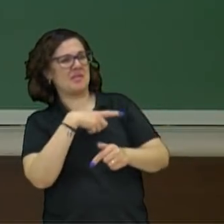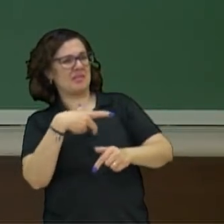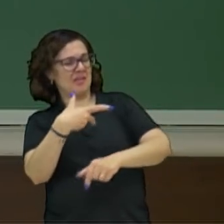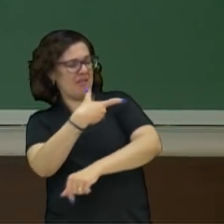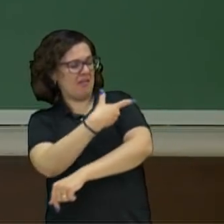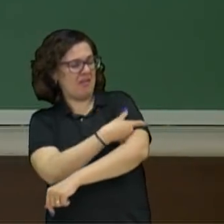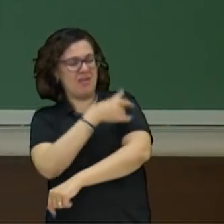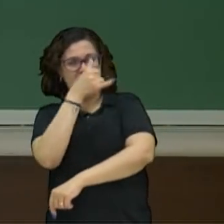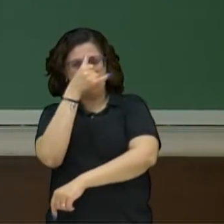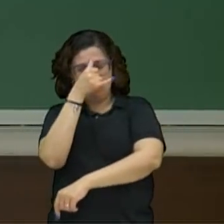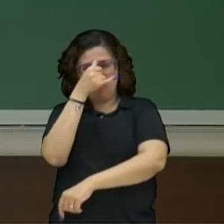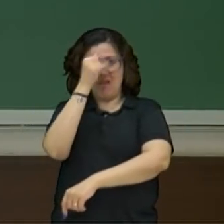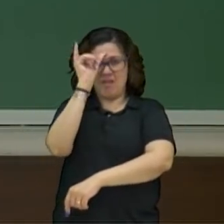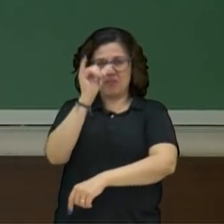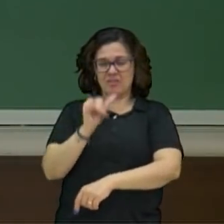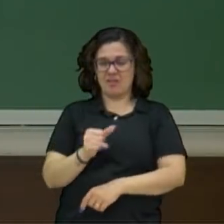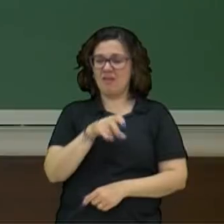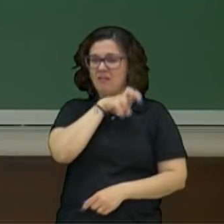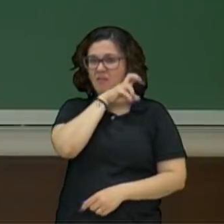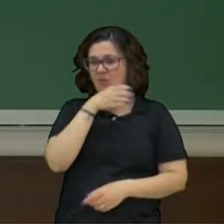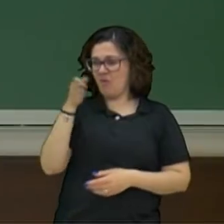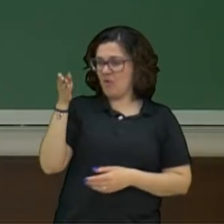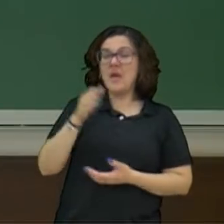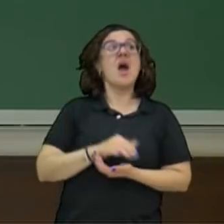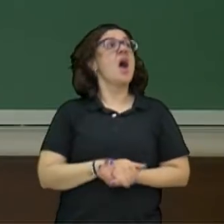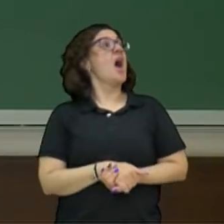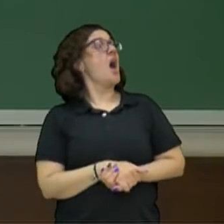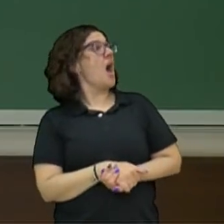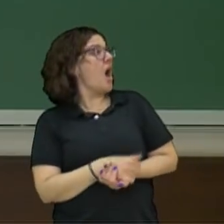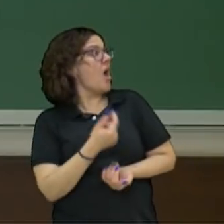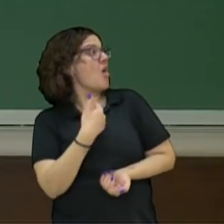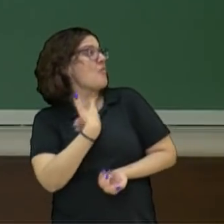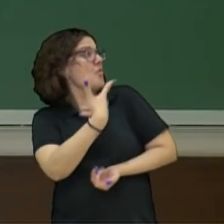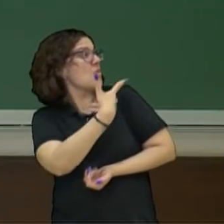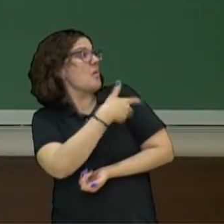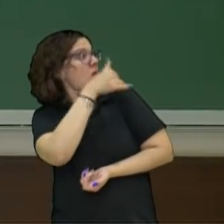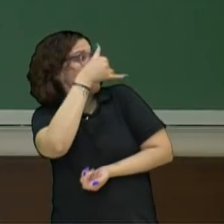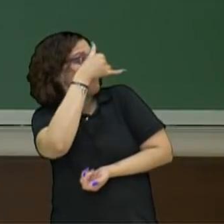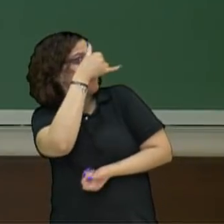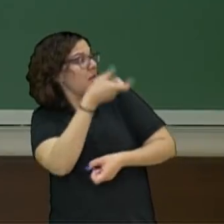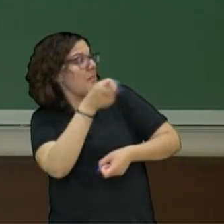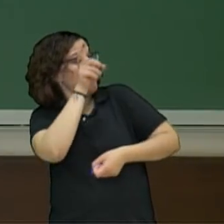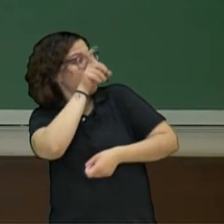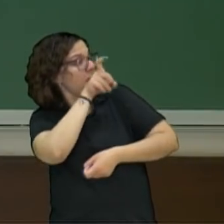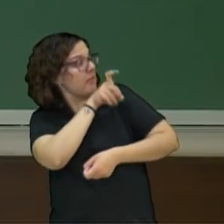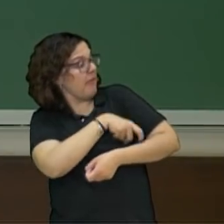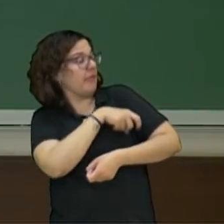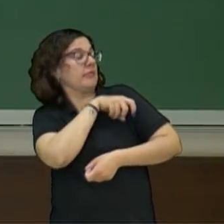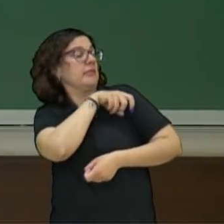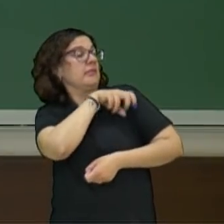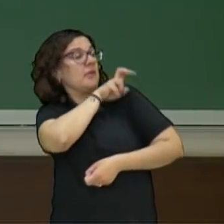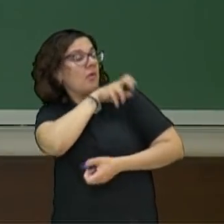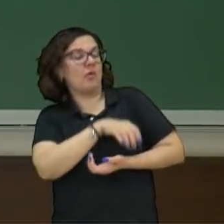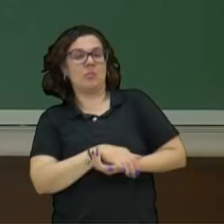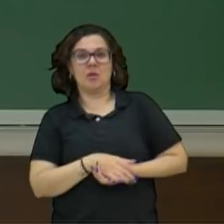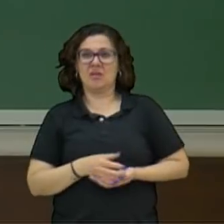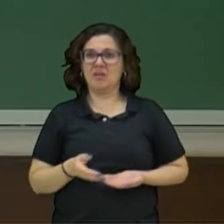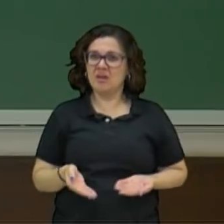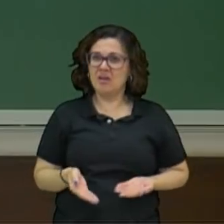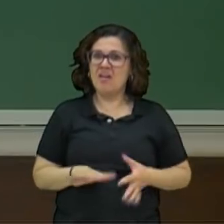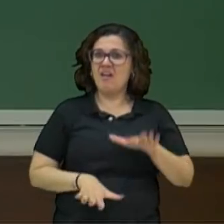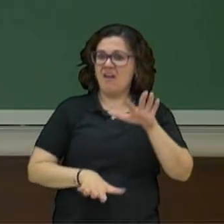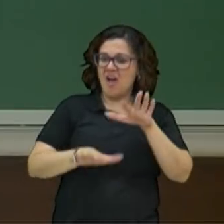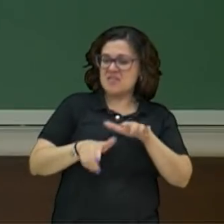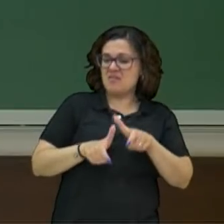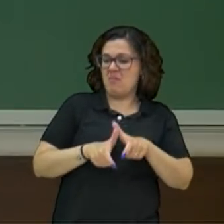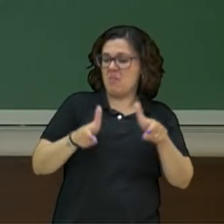vacina para cascavel? Ah, eu vou tomar uma vacina contra a picada da cascavel. Talvez você nunca, né? E com